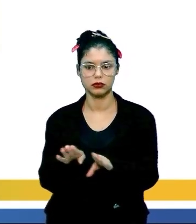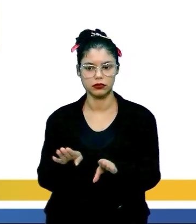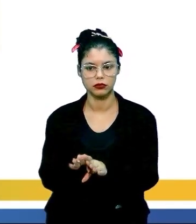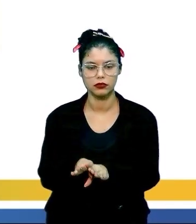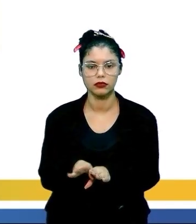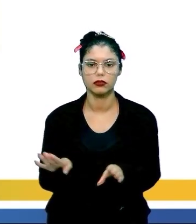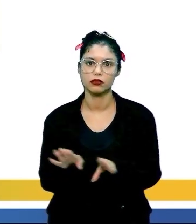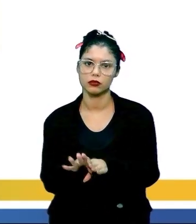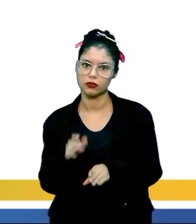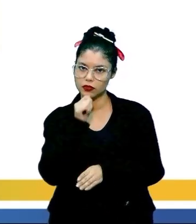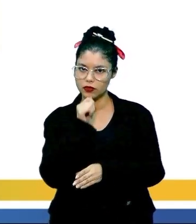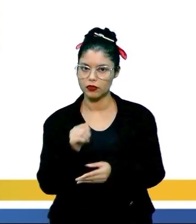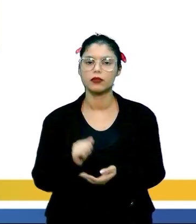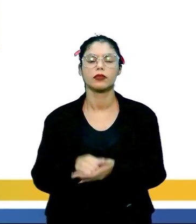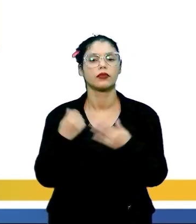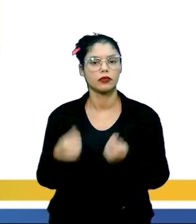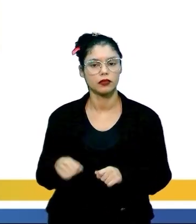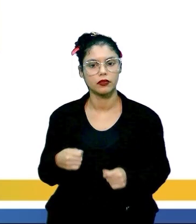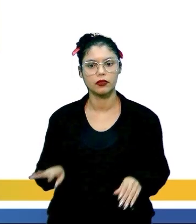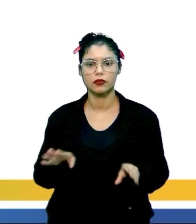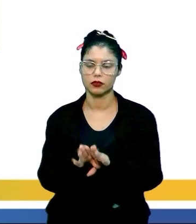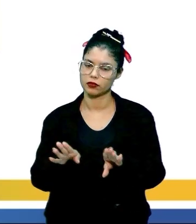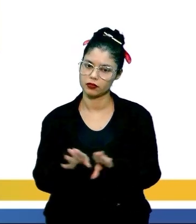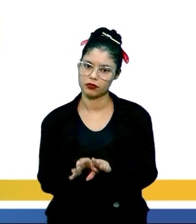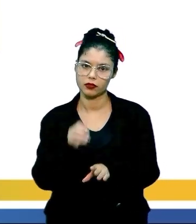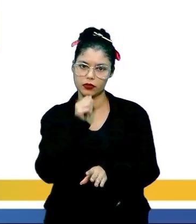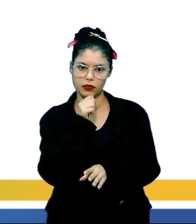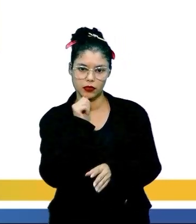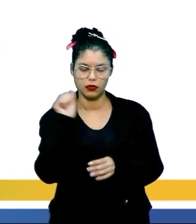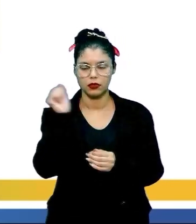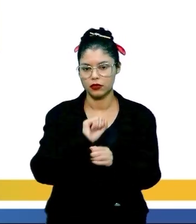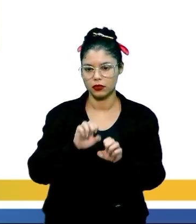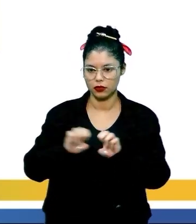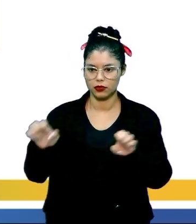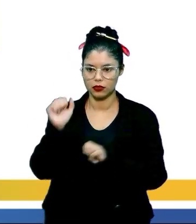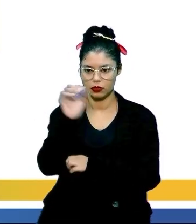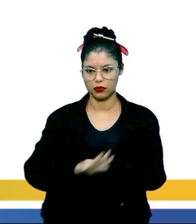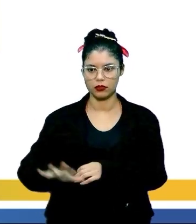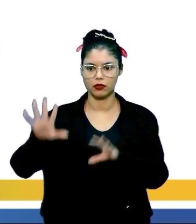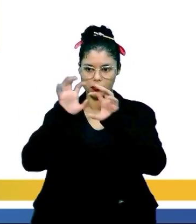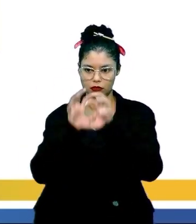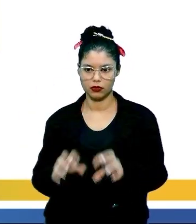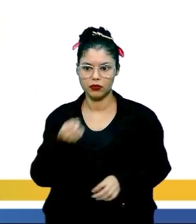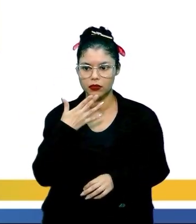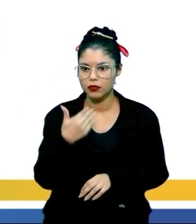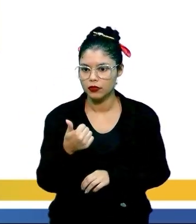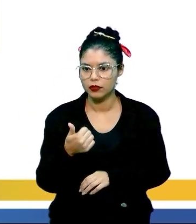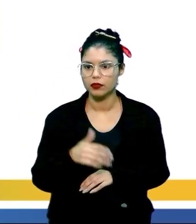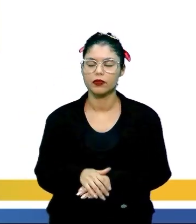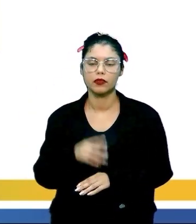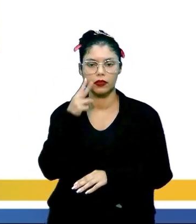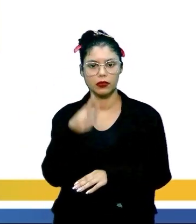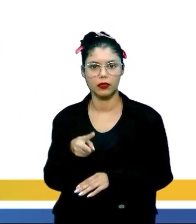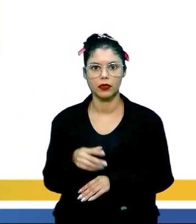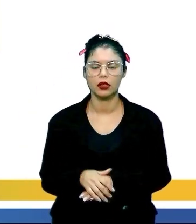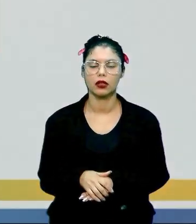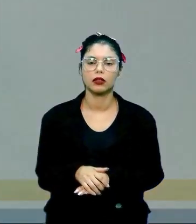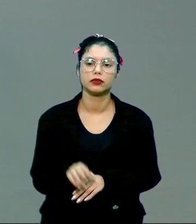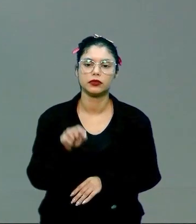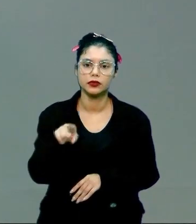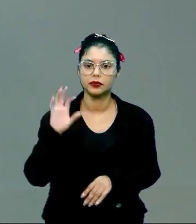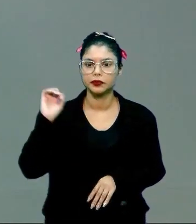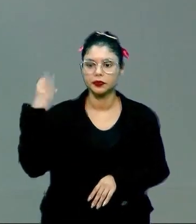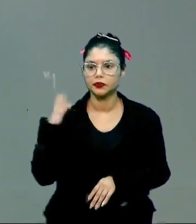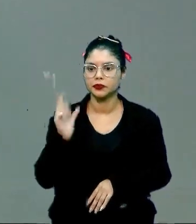estiver variando, nós precisamos usar a equação geral de um gás. Tudo bem? Então veja só, nesse